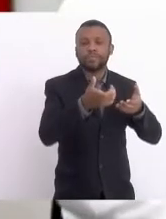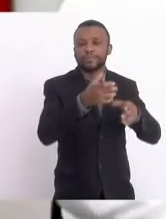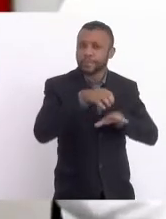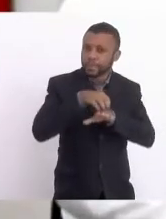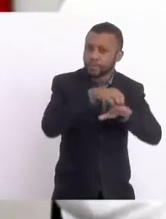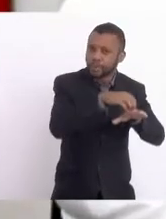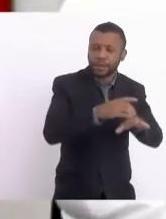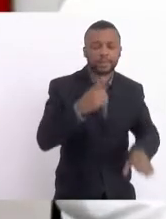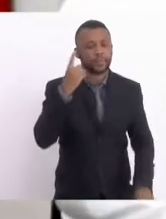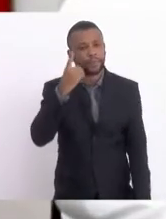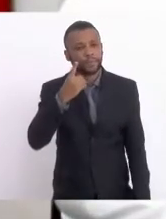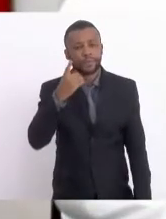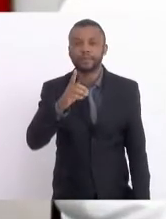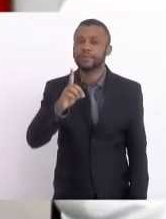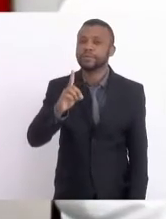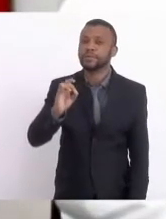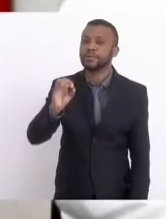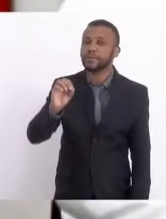Lins.